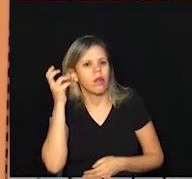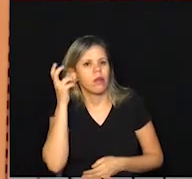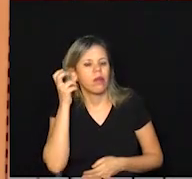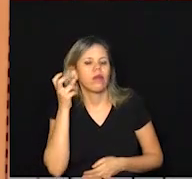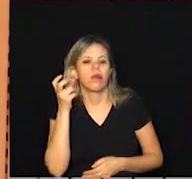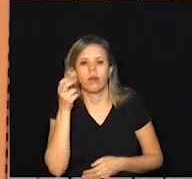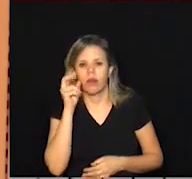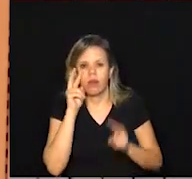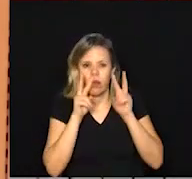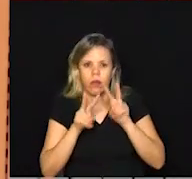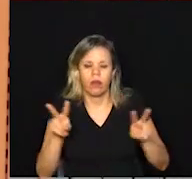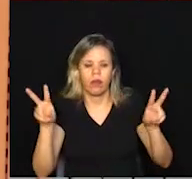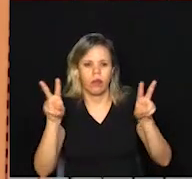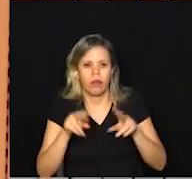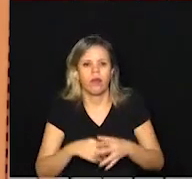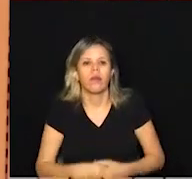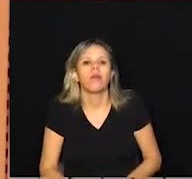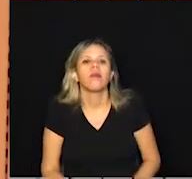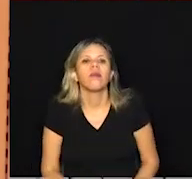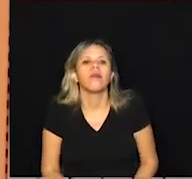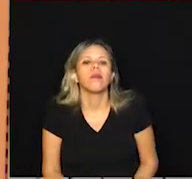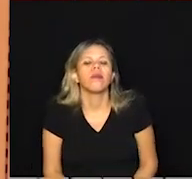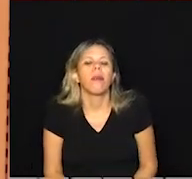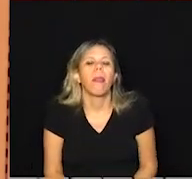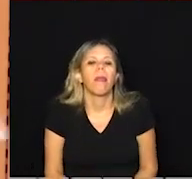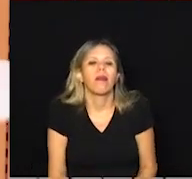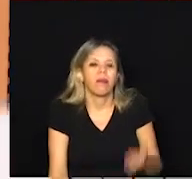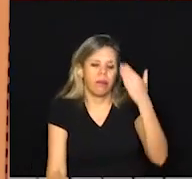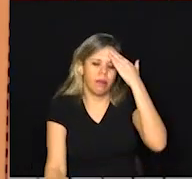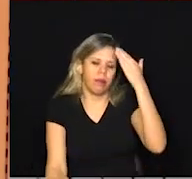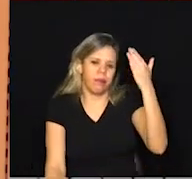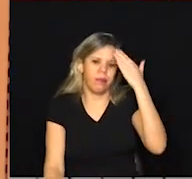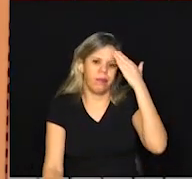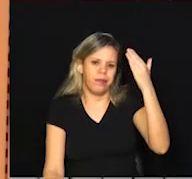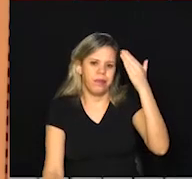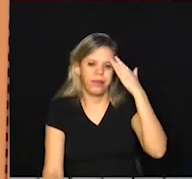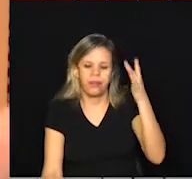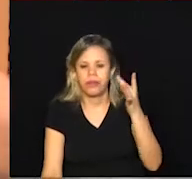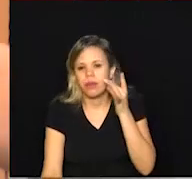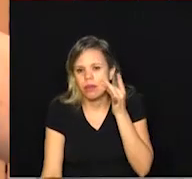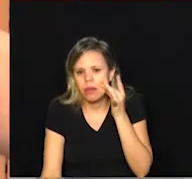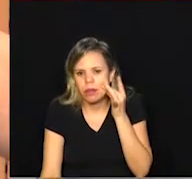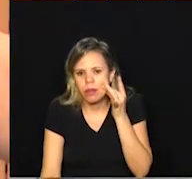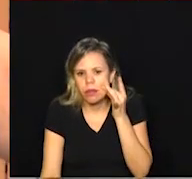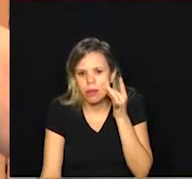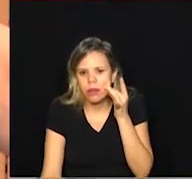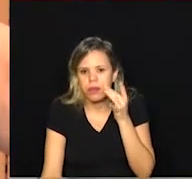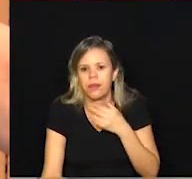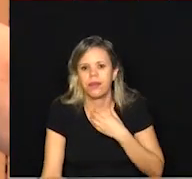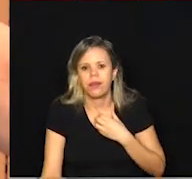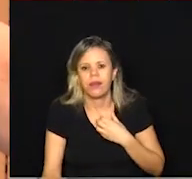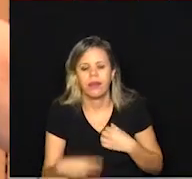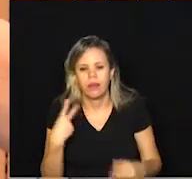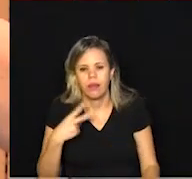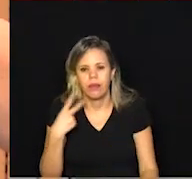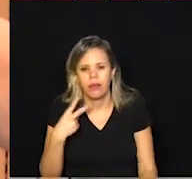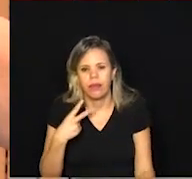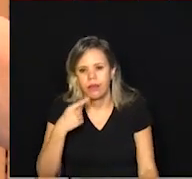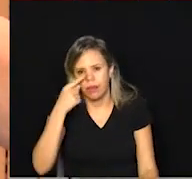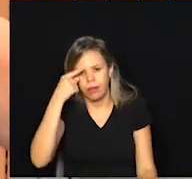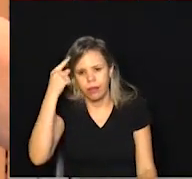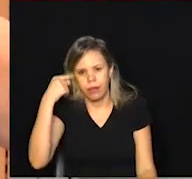então sem mais delongas aqui agradecer a presença da vereadora